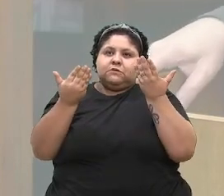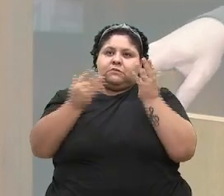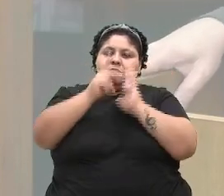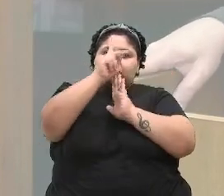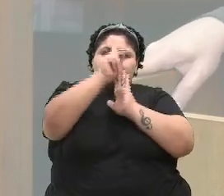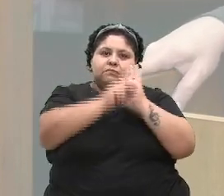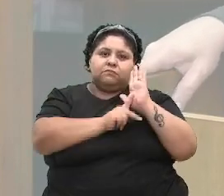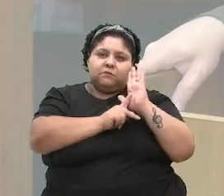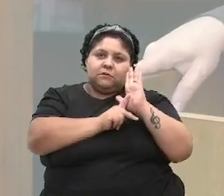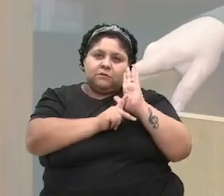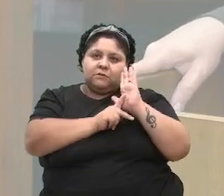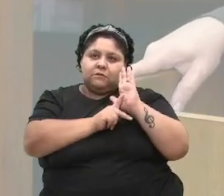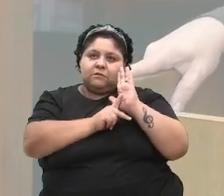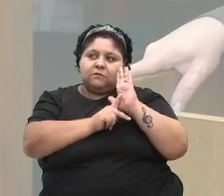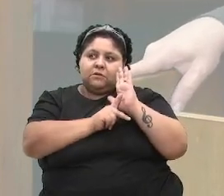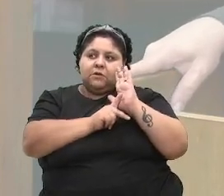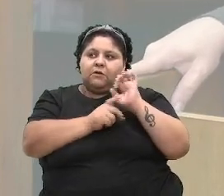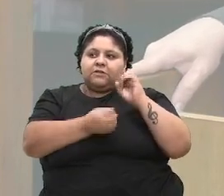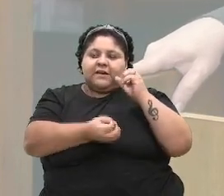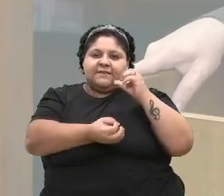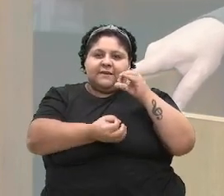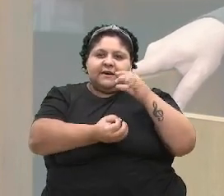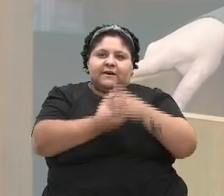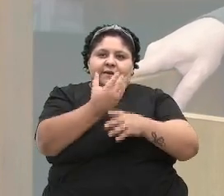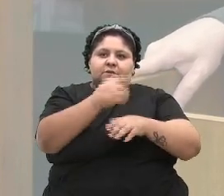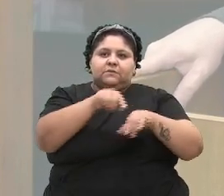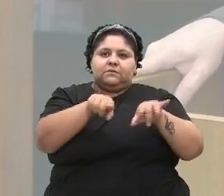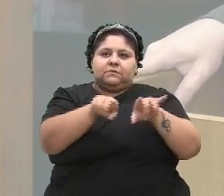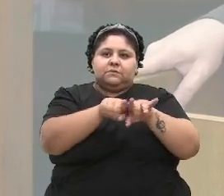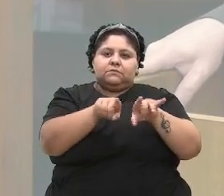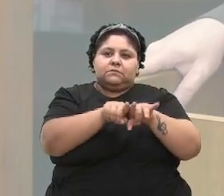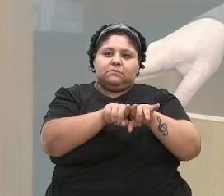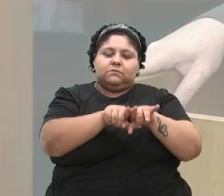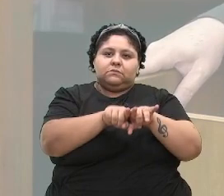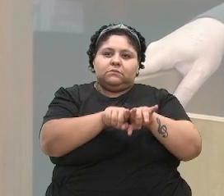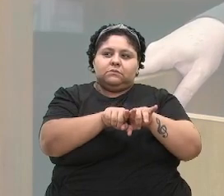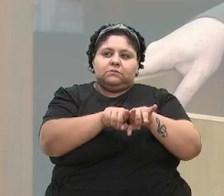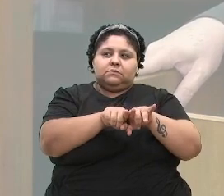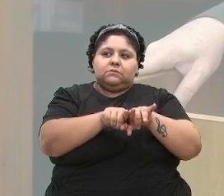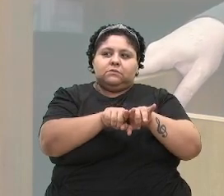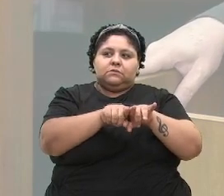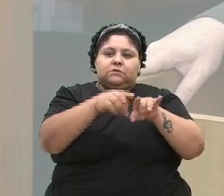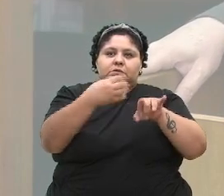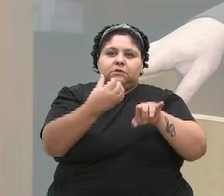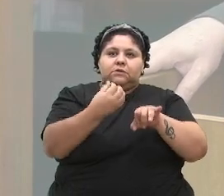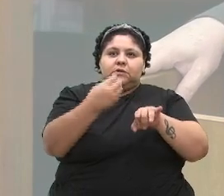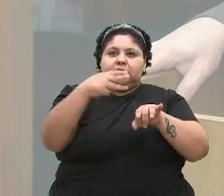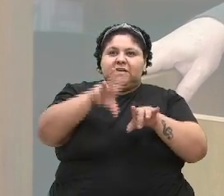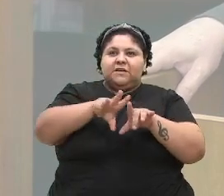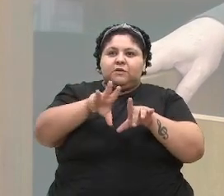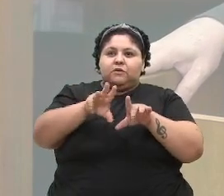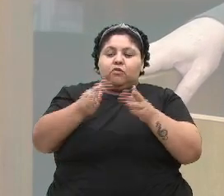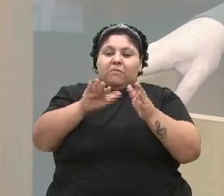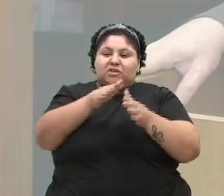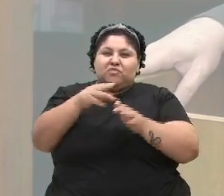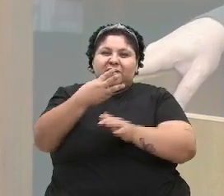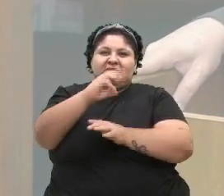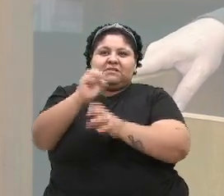projeto que está se implantando. Investimentos de 4,6 bilhões por 30